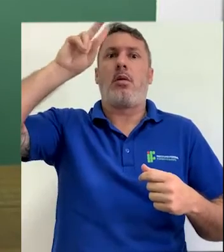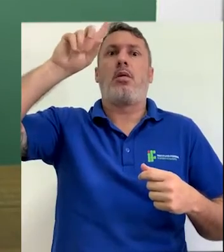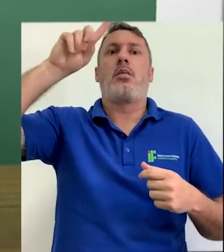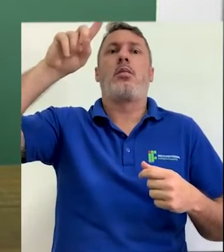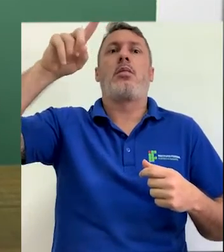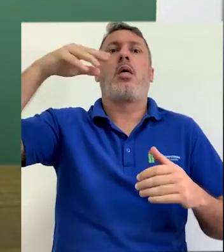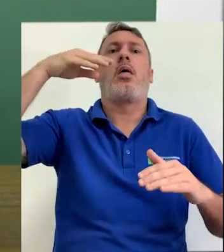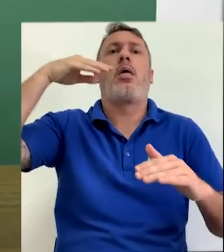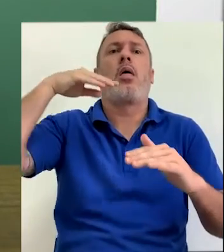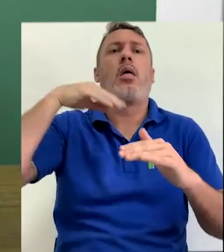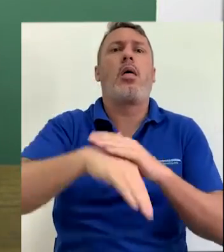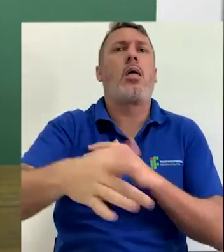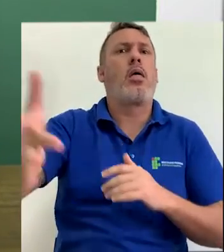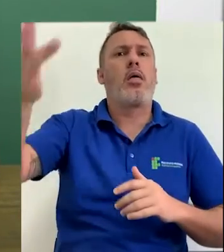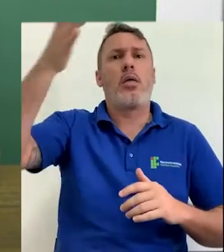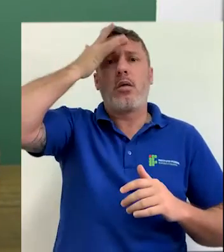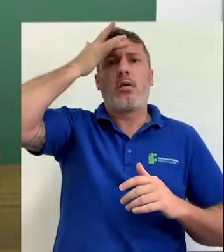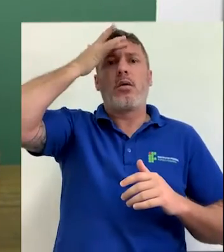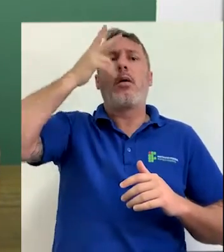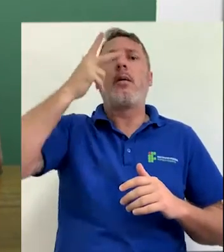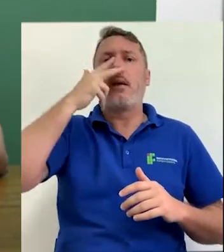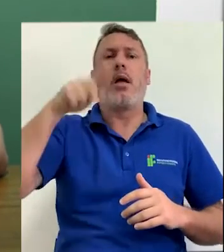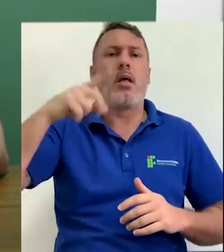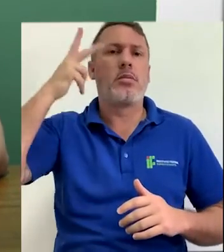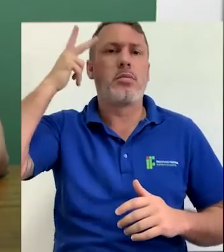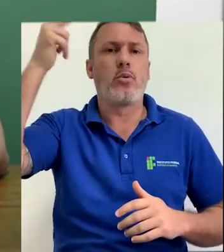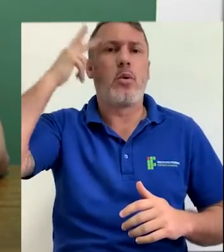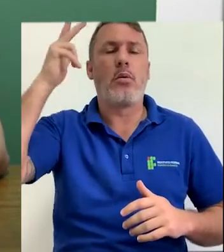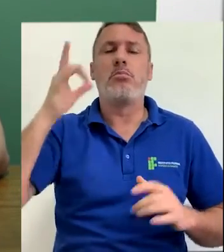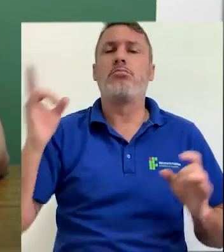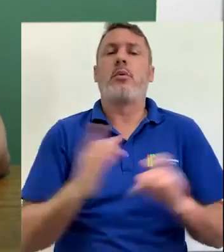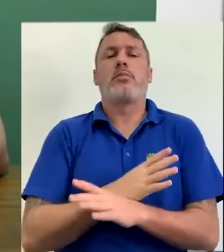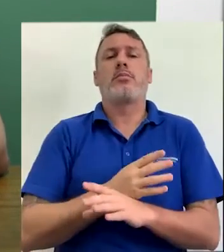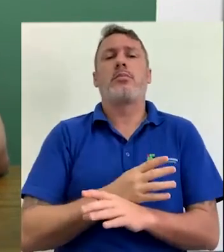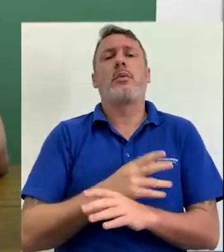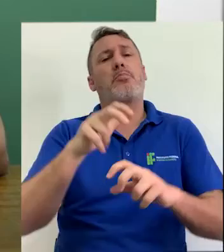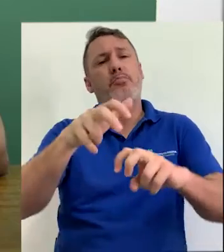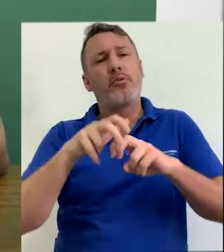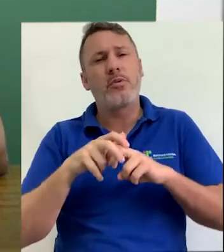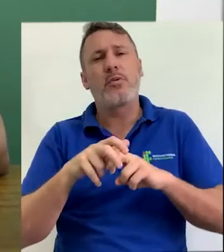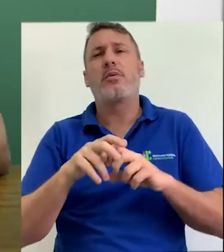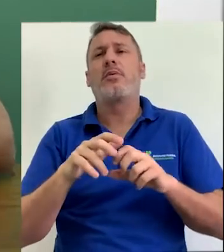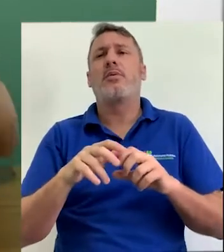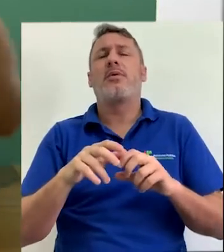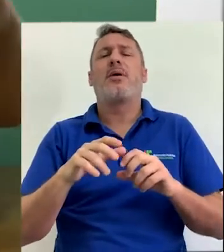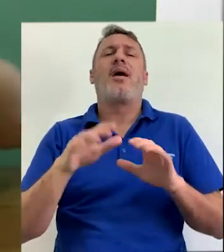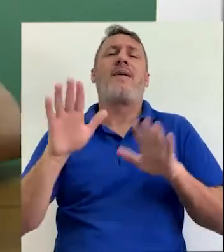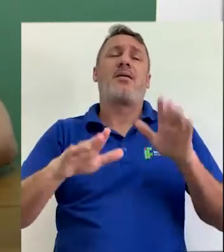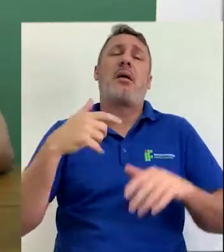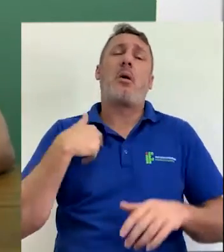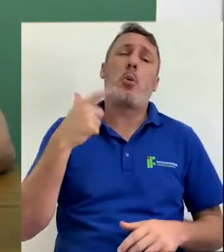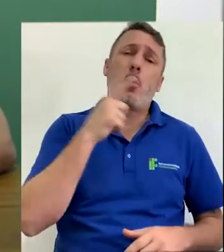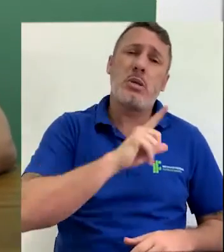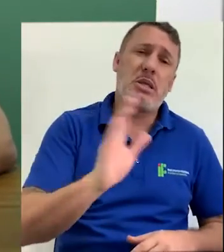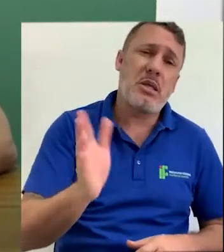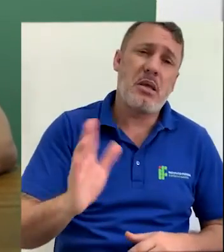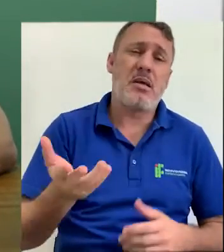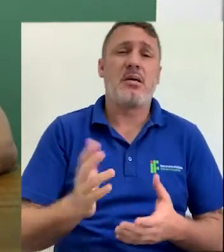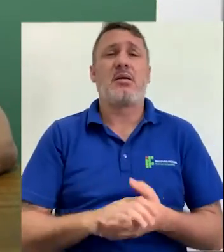natural. Então, nada de não estou conseguindo,